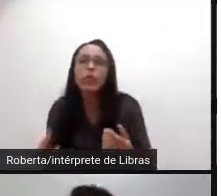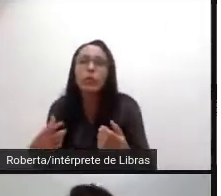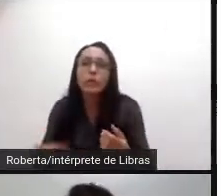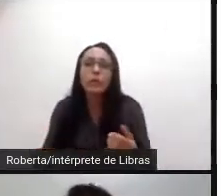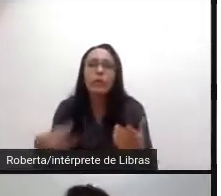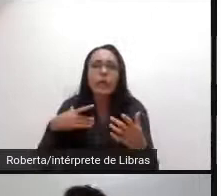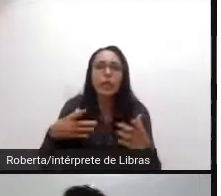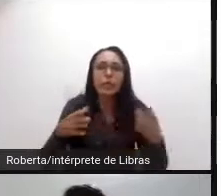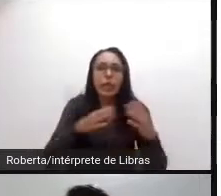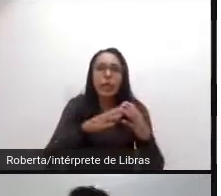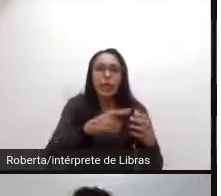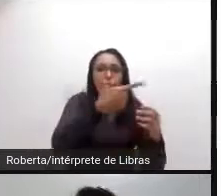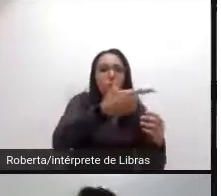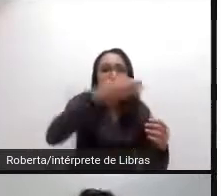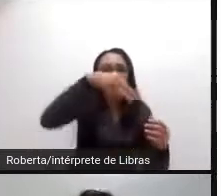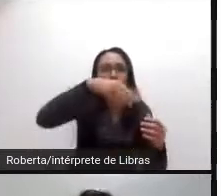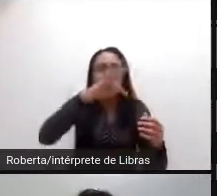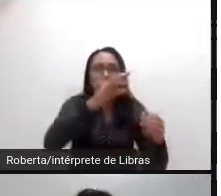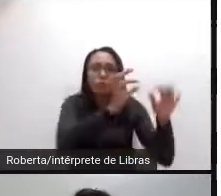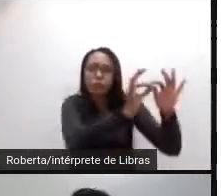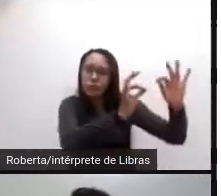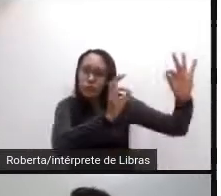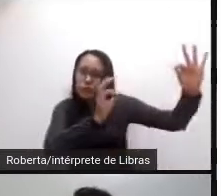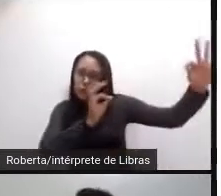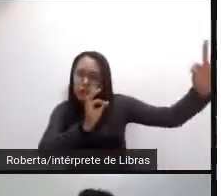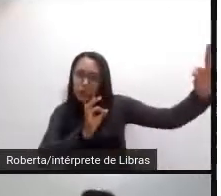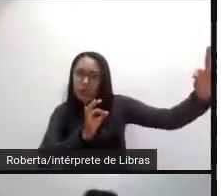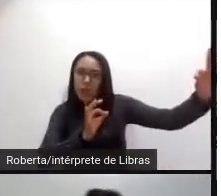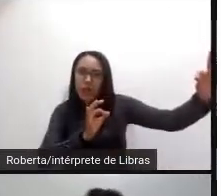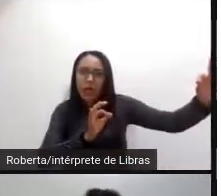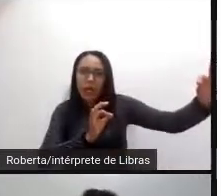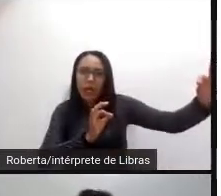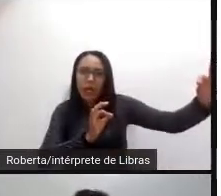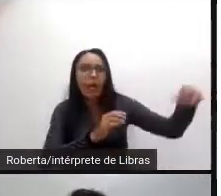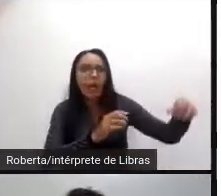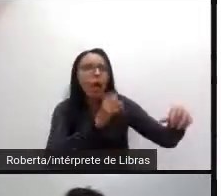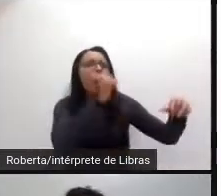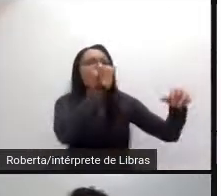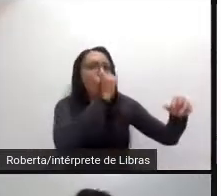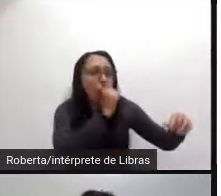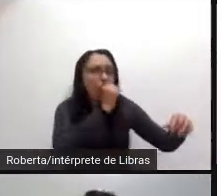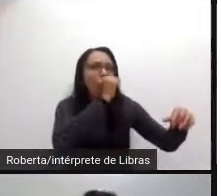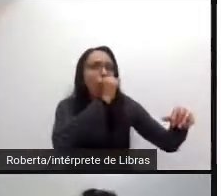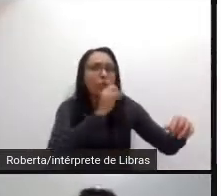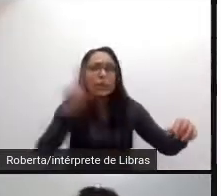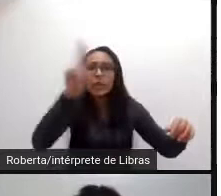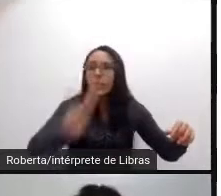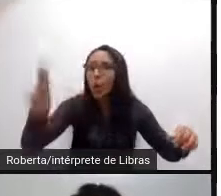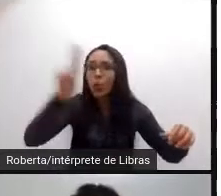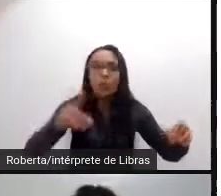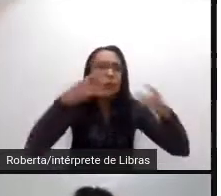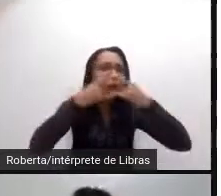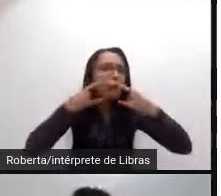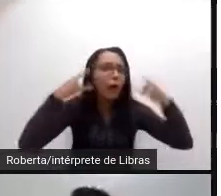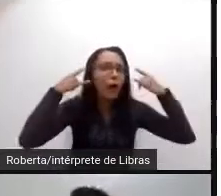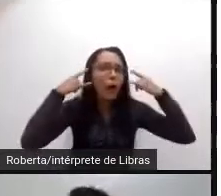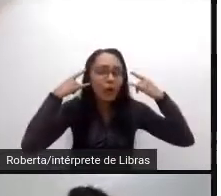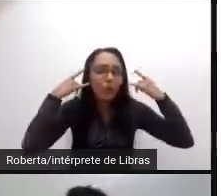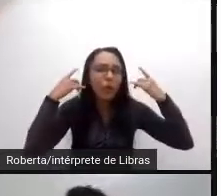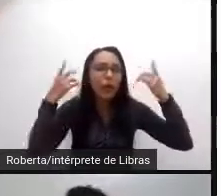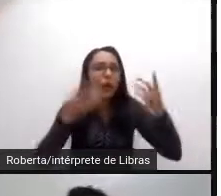2 metros de distância dela, e ela tossir sem máscara, sem proteger, para evitar